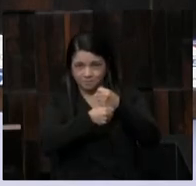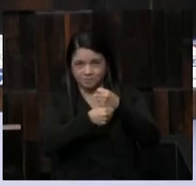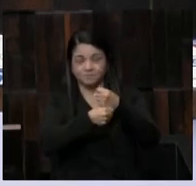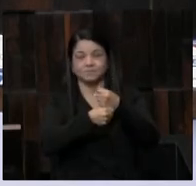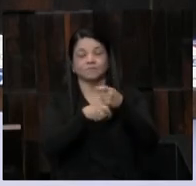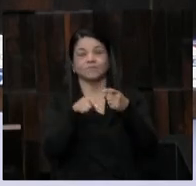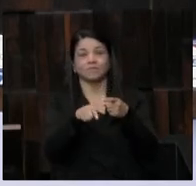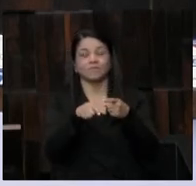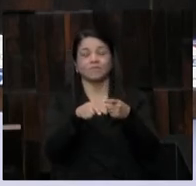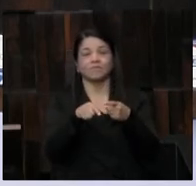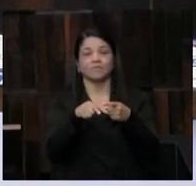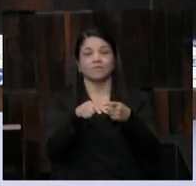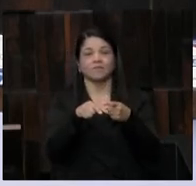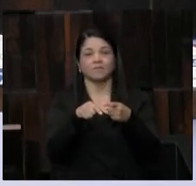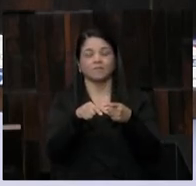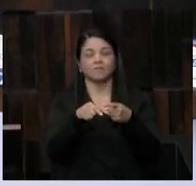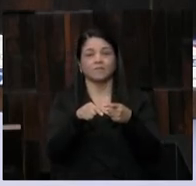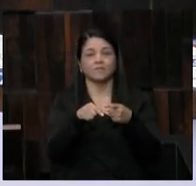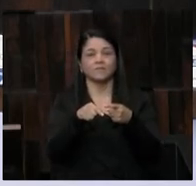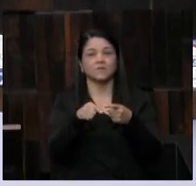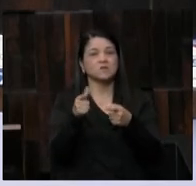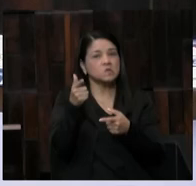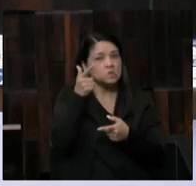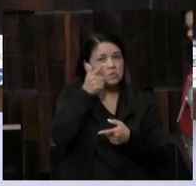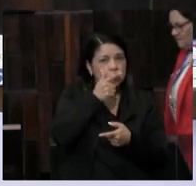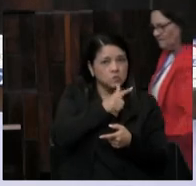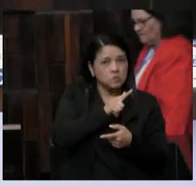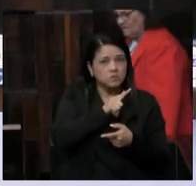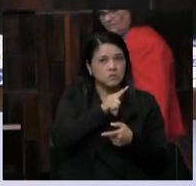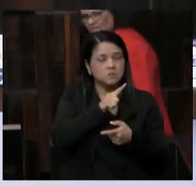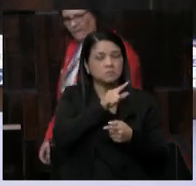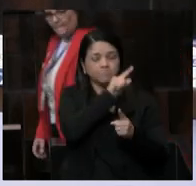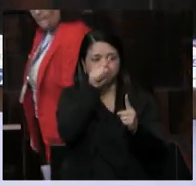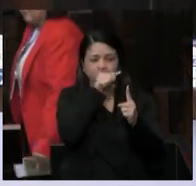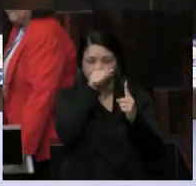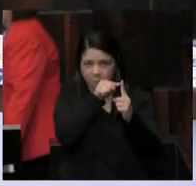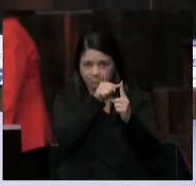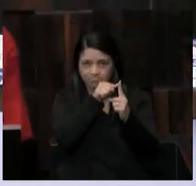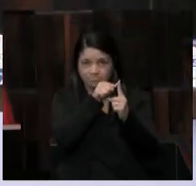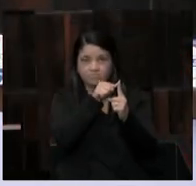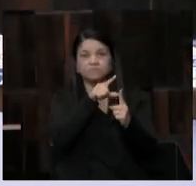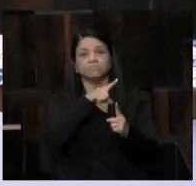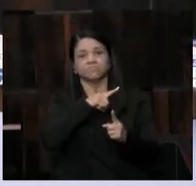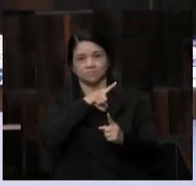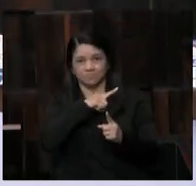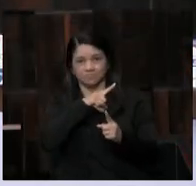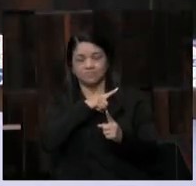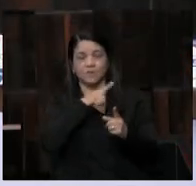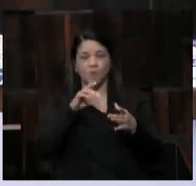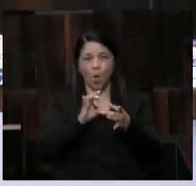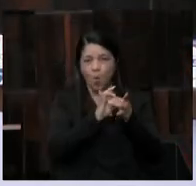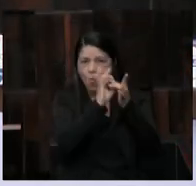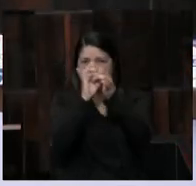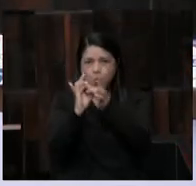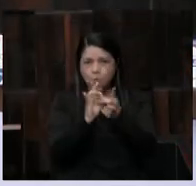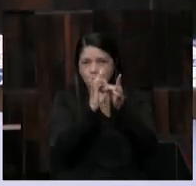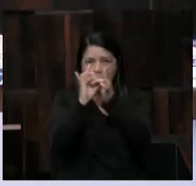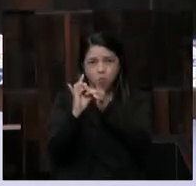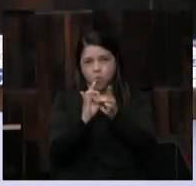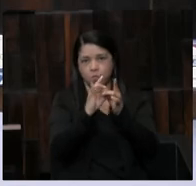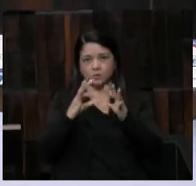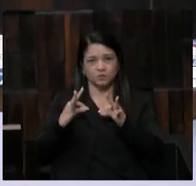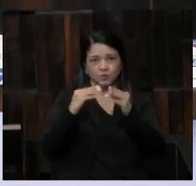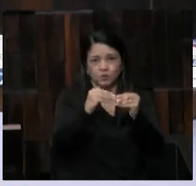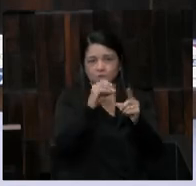que só vai conseguir alcançar o seu objetivo se tivermos a união de todos, de toda